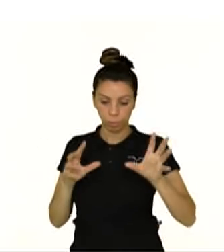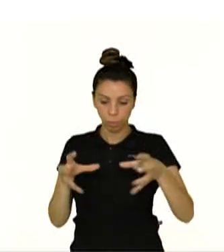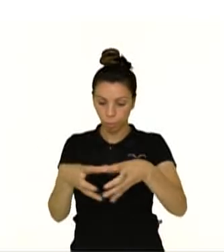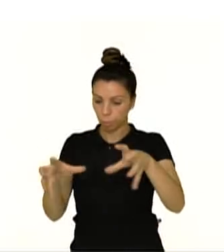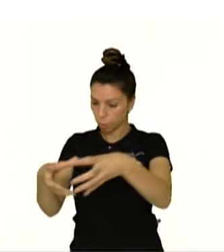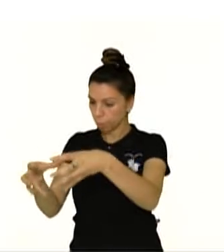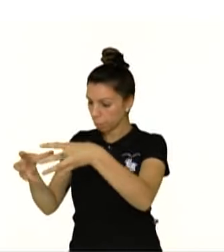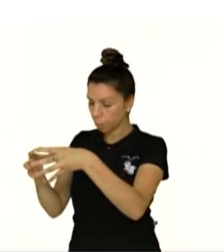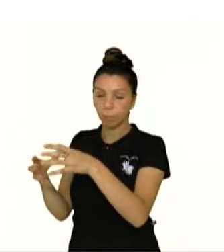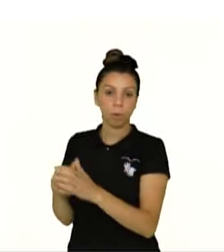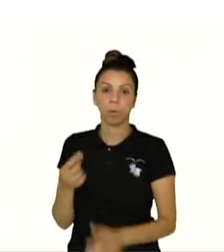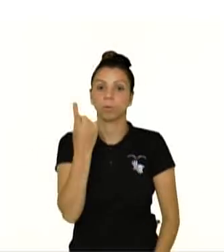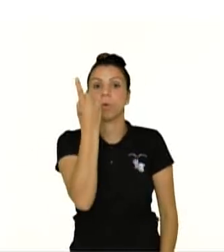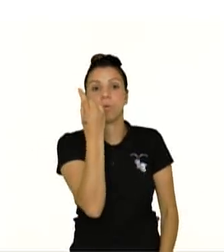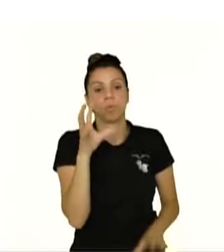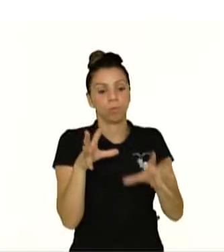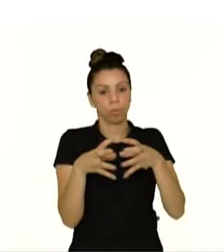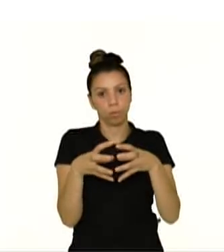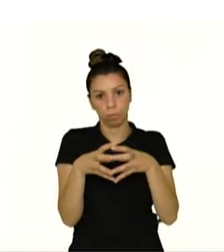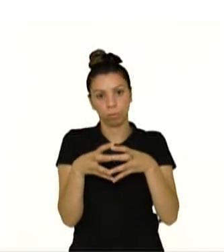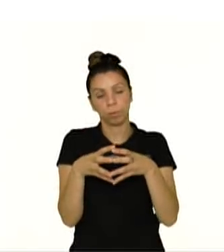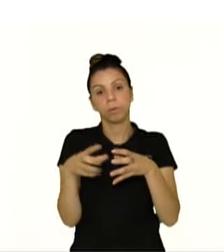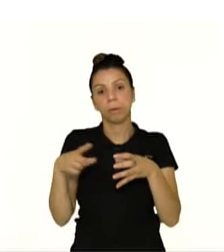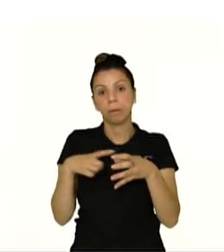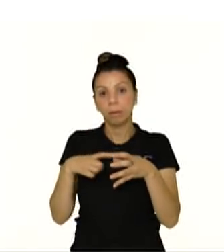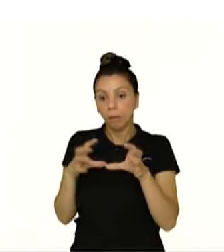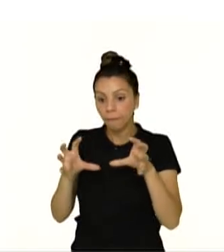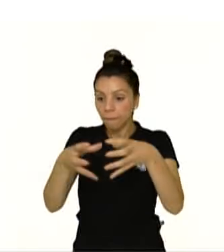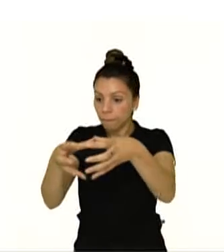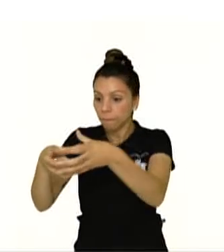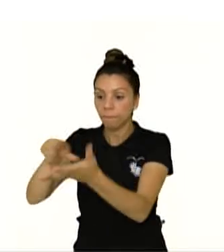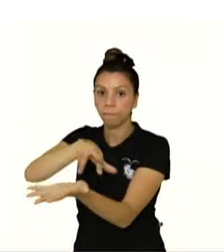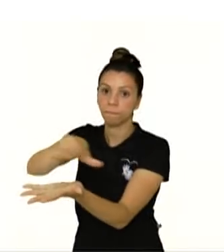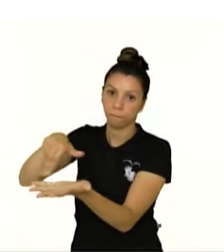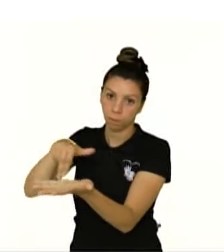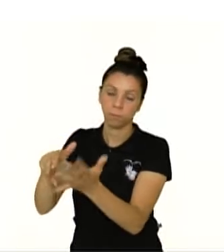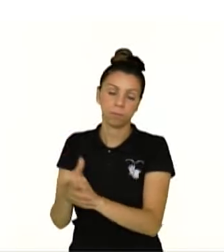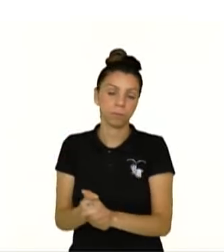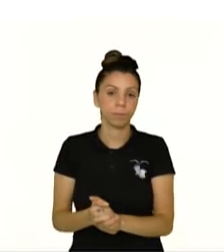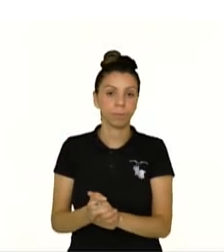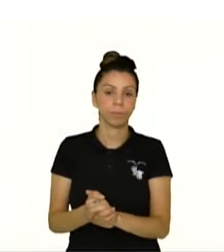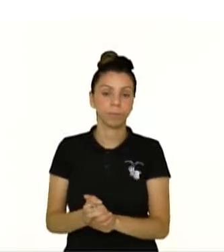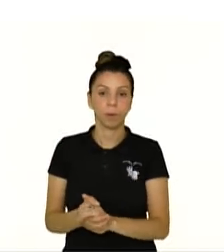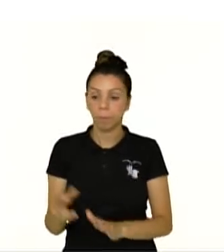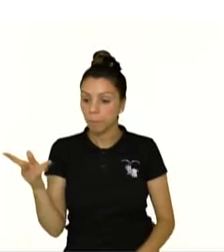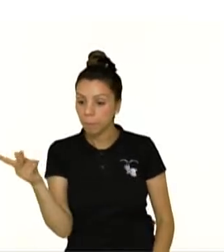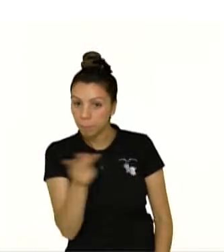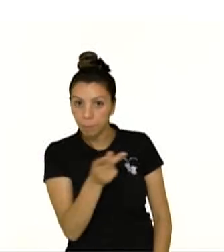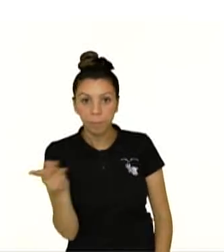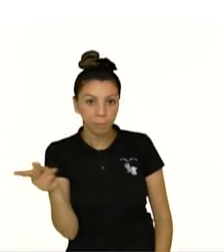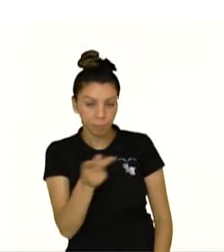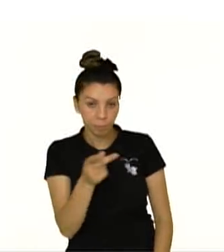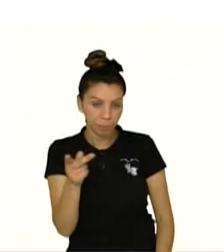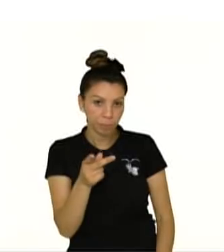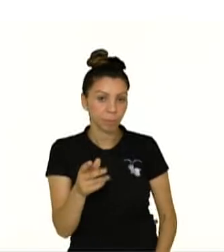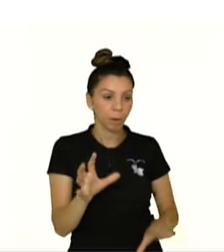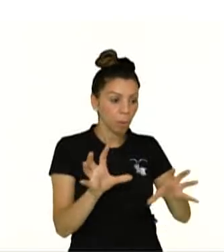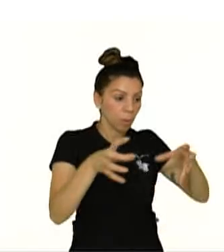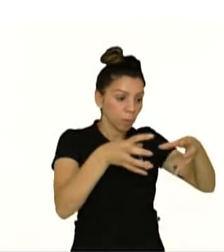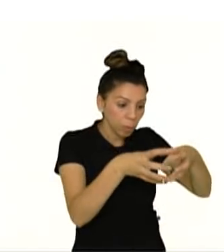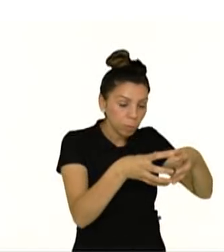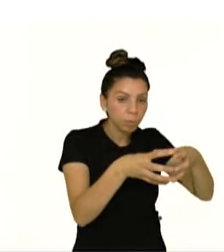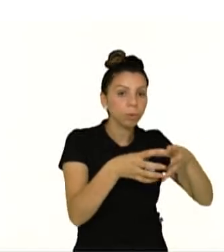não somente uma raça humana, como afirmava o monogenismo. E para ambos, né, para tanto o monogenismo